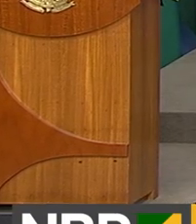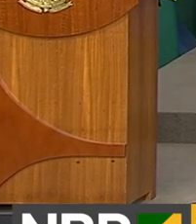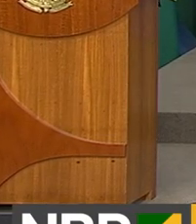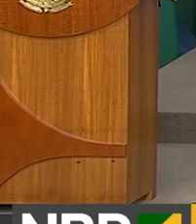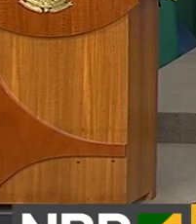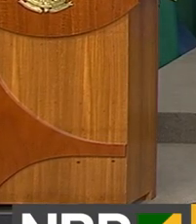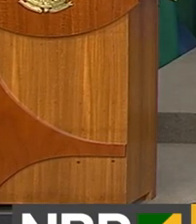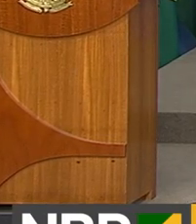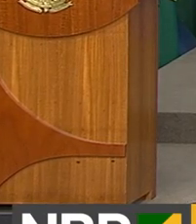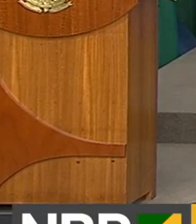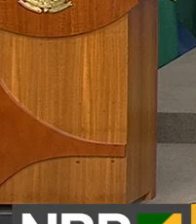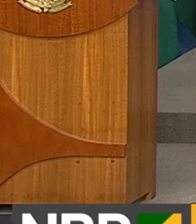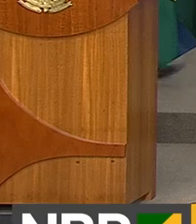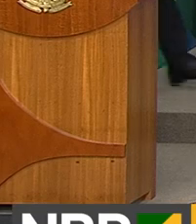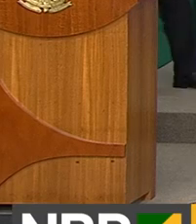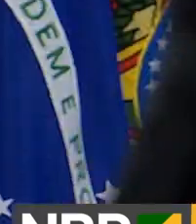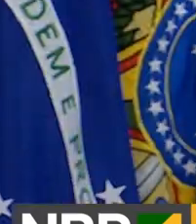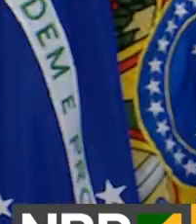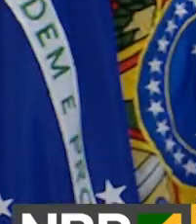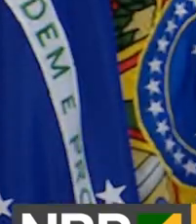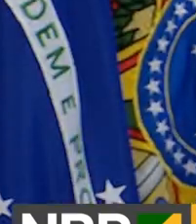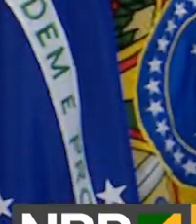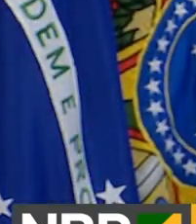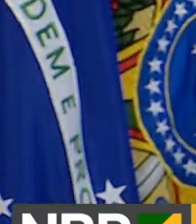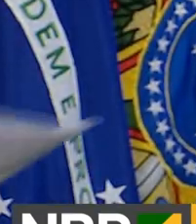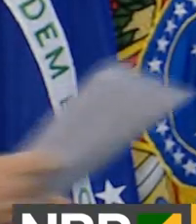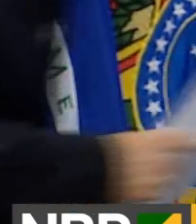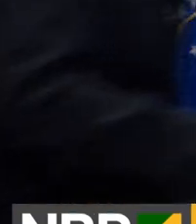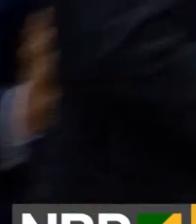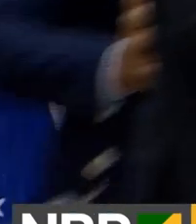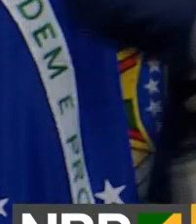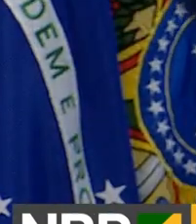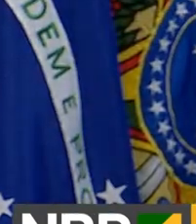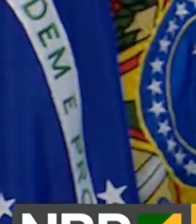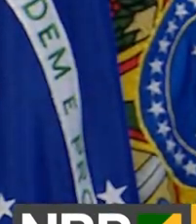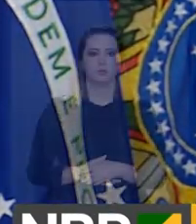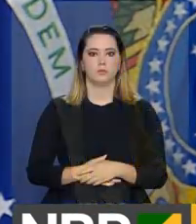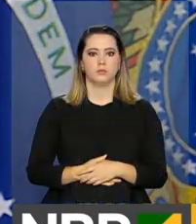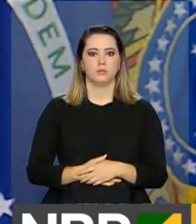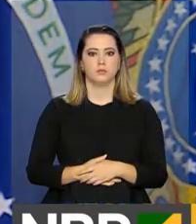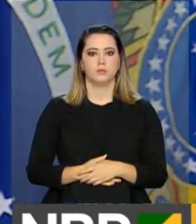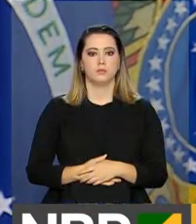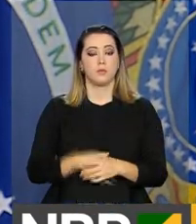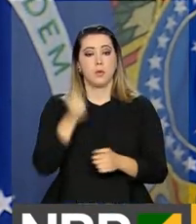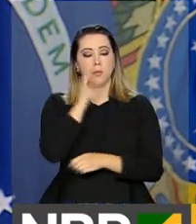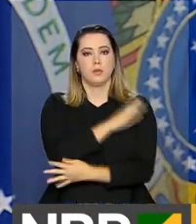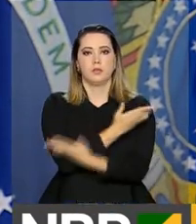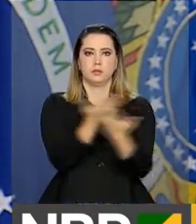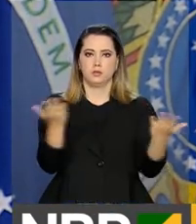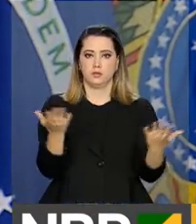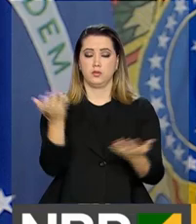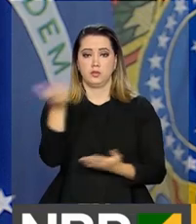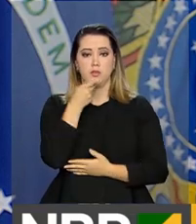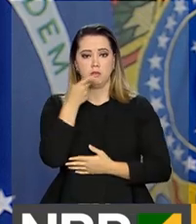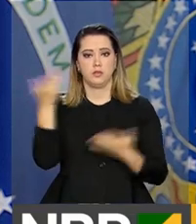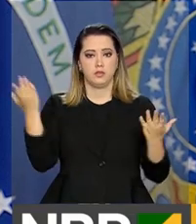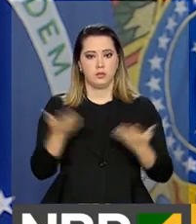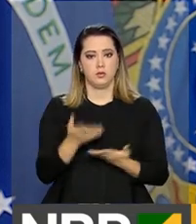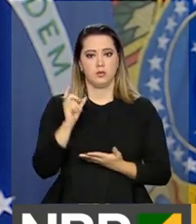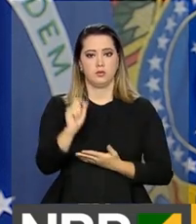ele esteve reunido pelos amigos cortaria nos eu quero dizer que hoje